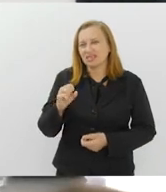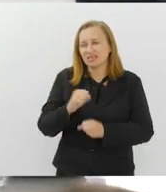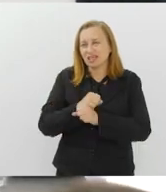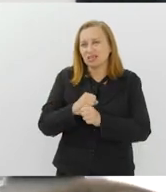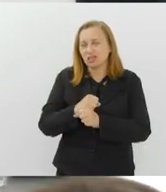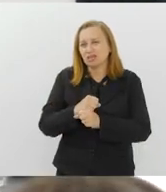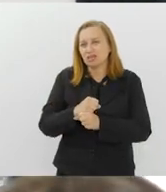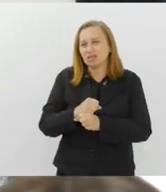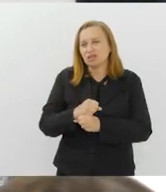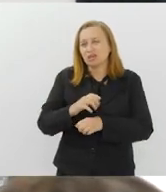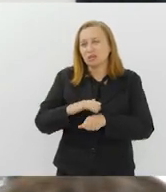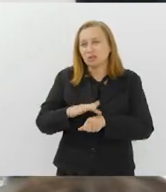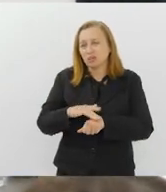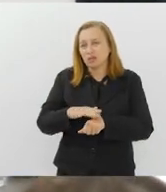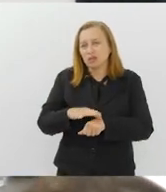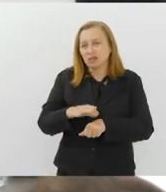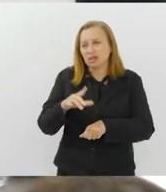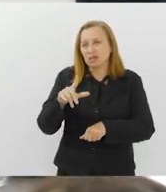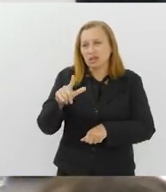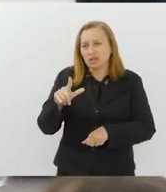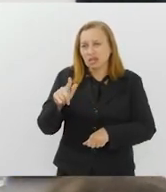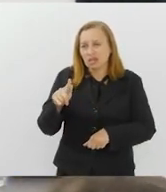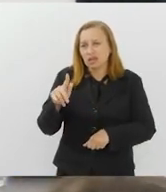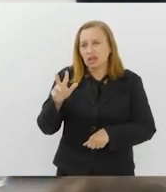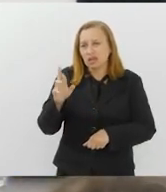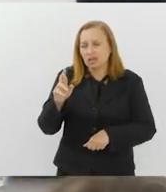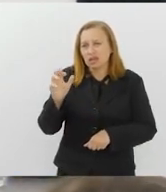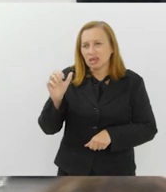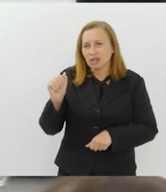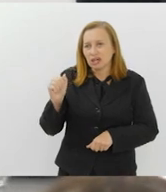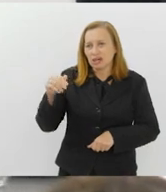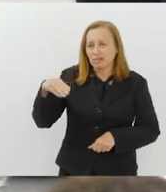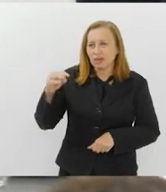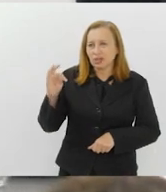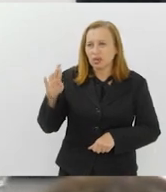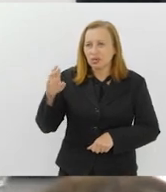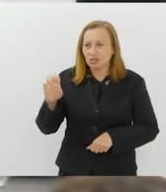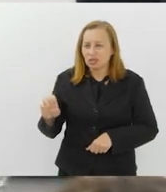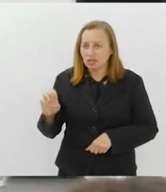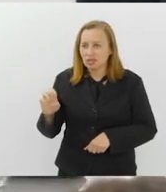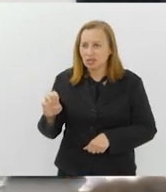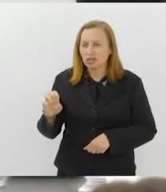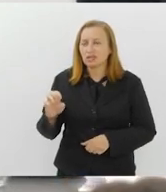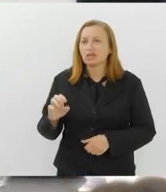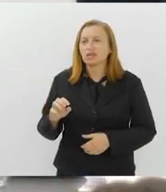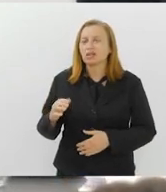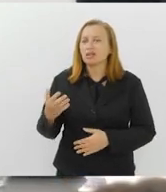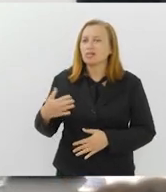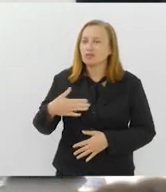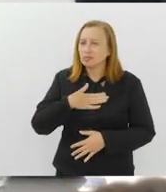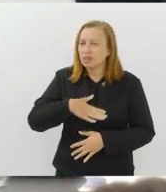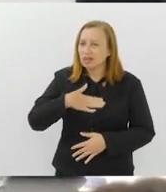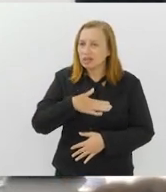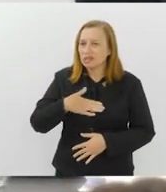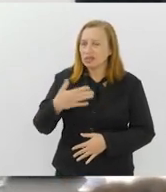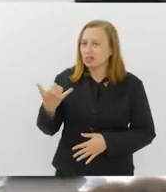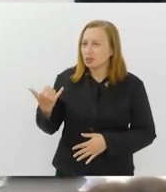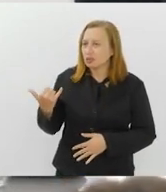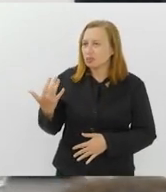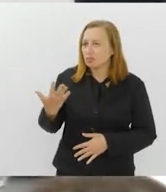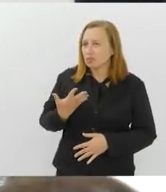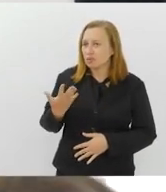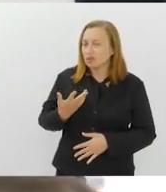doença raríssima, chamando granulomatose de angiite. E tive o prazer, junto com o Munir aqui, Munir viu ele falando sobre a doença